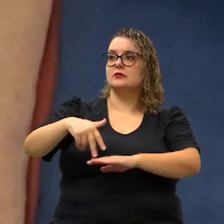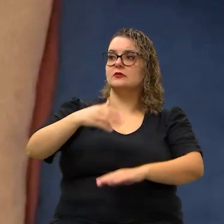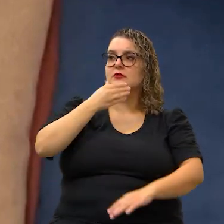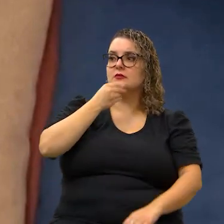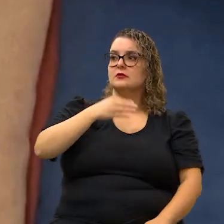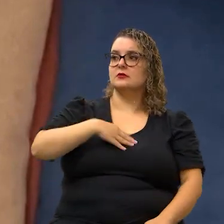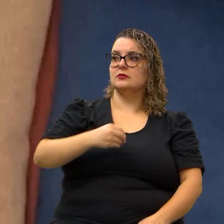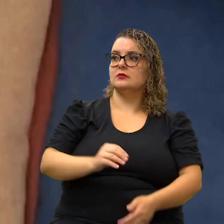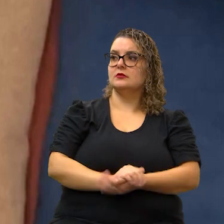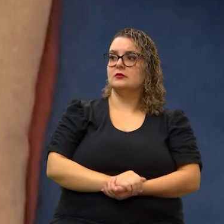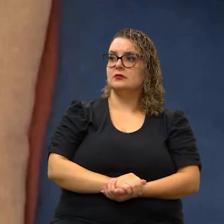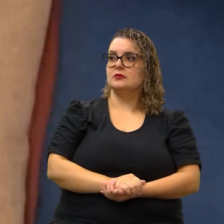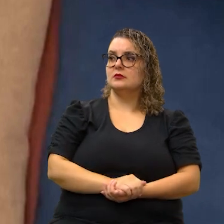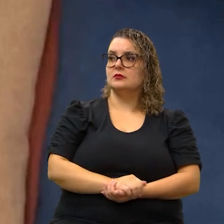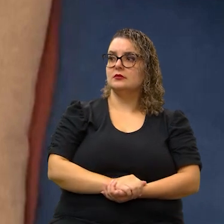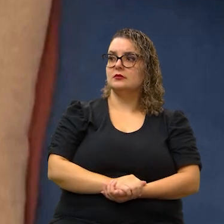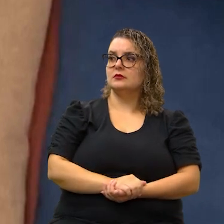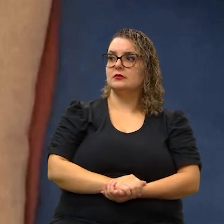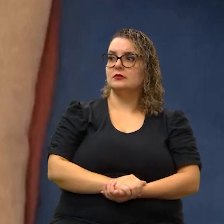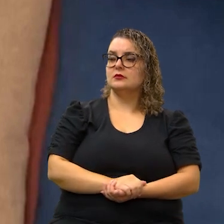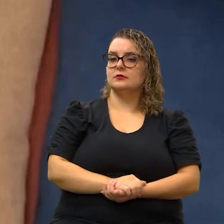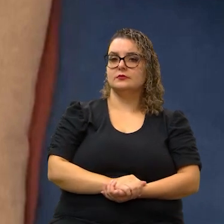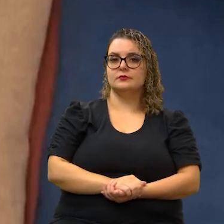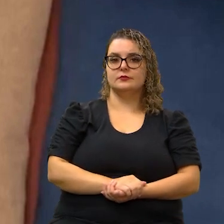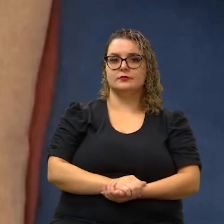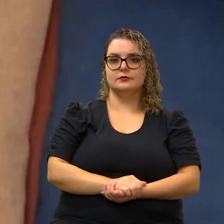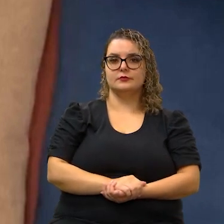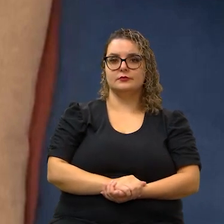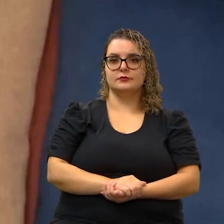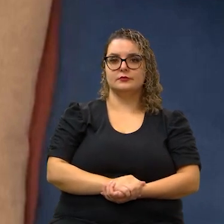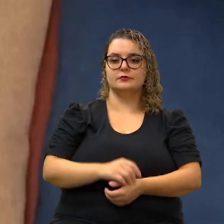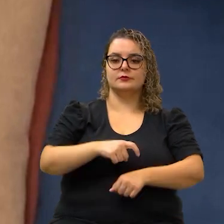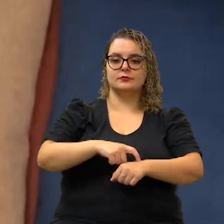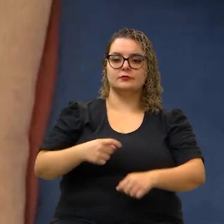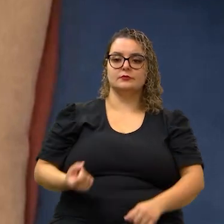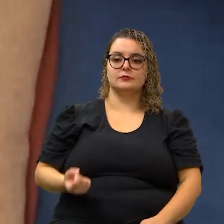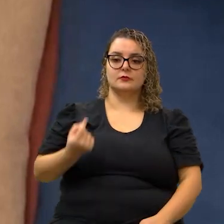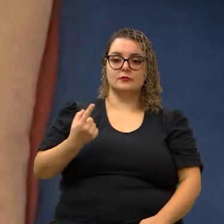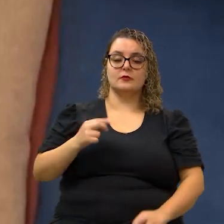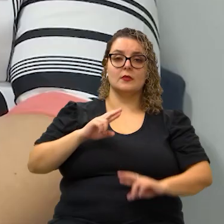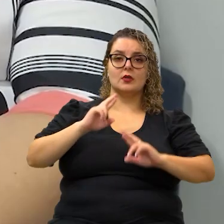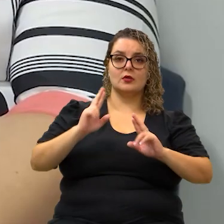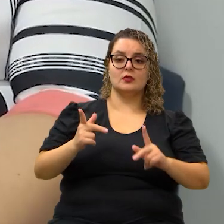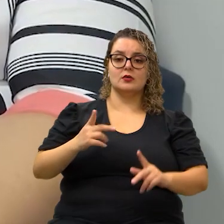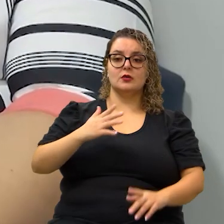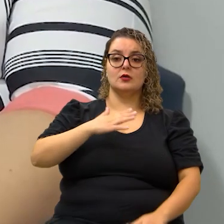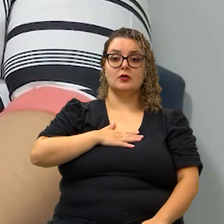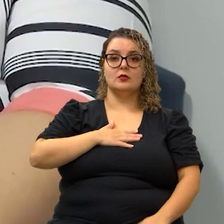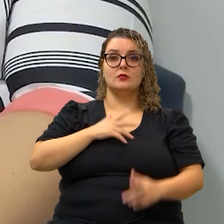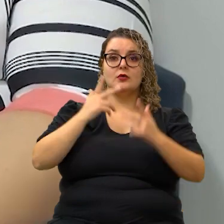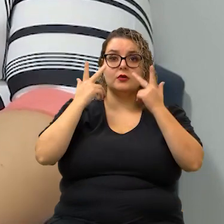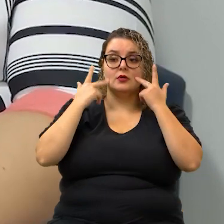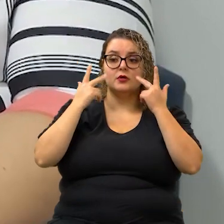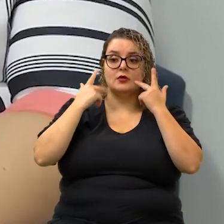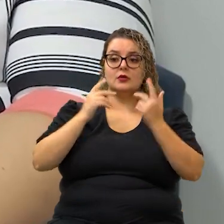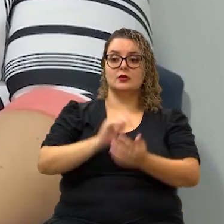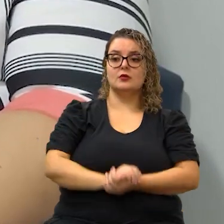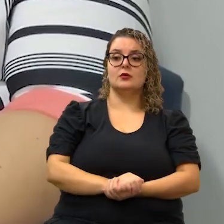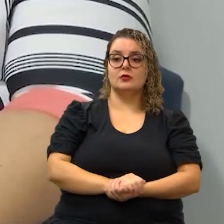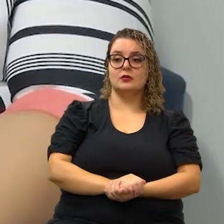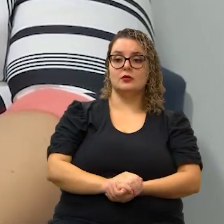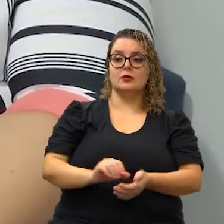eu estava em uma situação estranha, diferente do que era minha normalidade. A primeira vez que ele teve